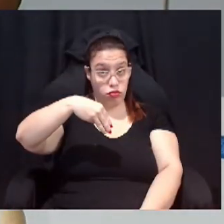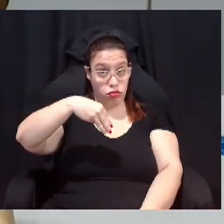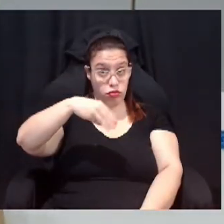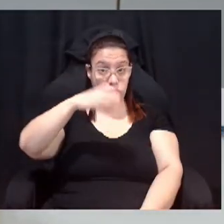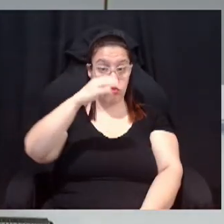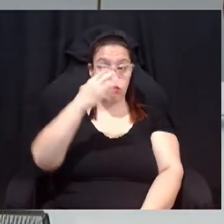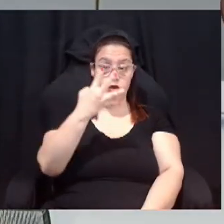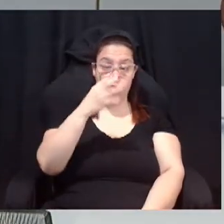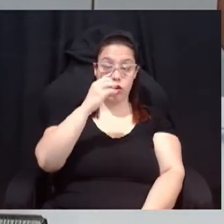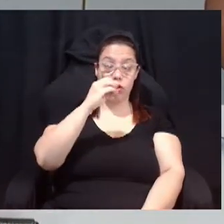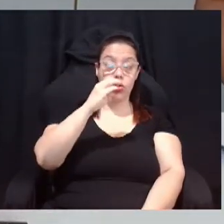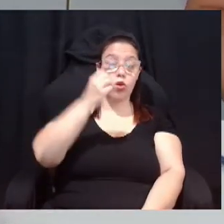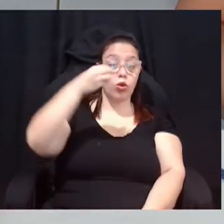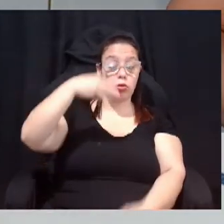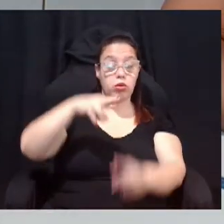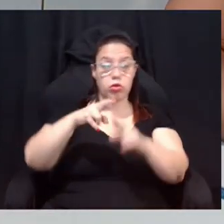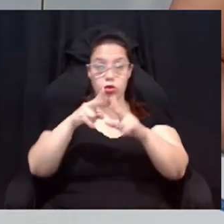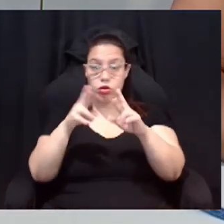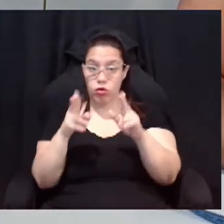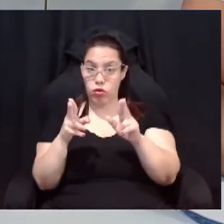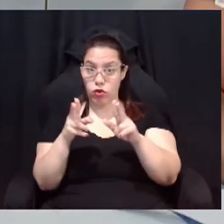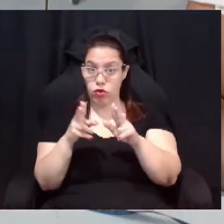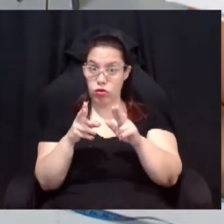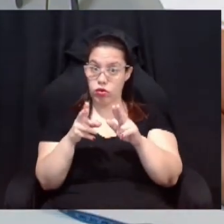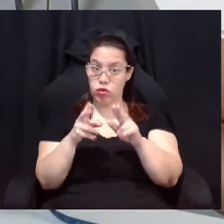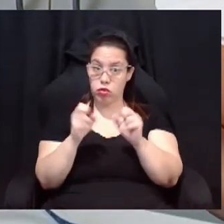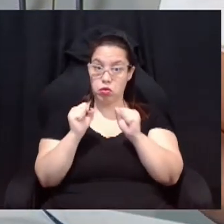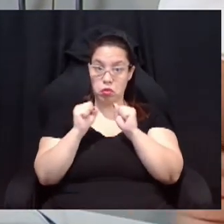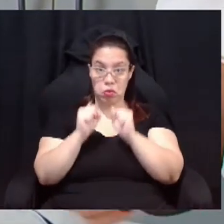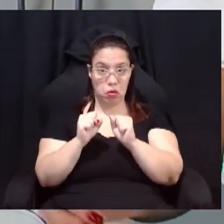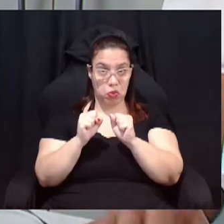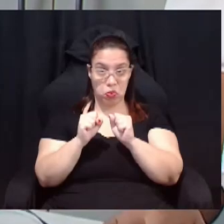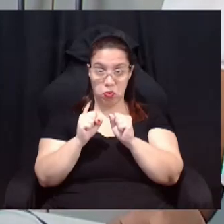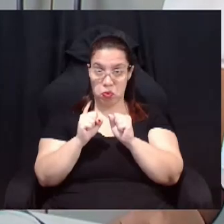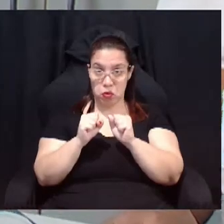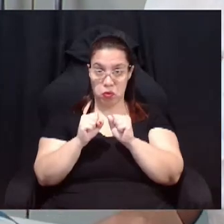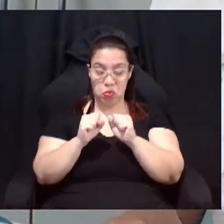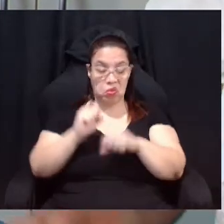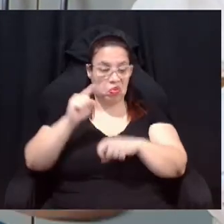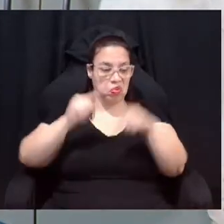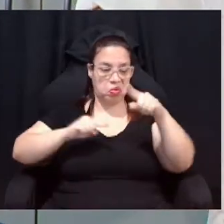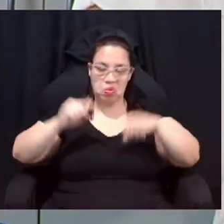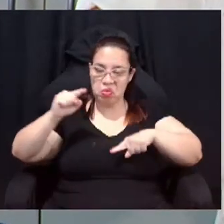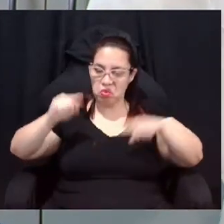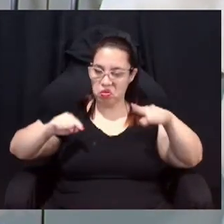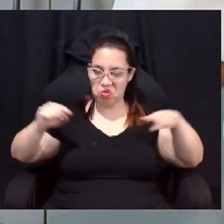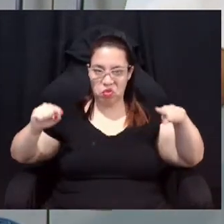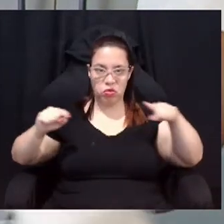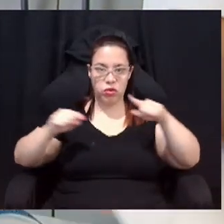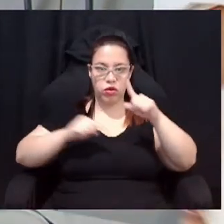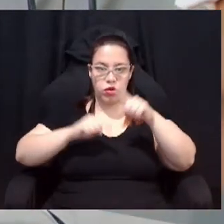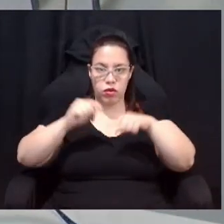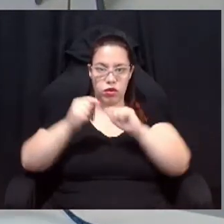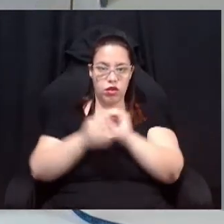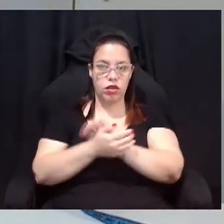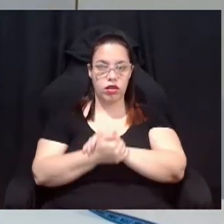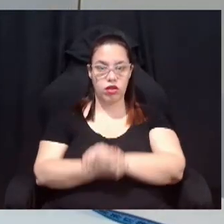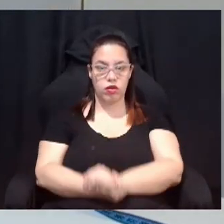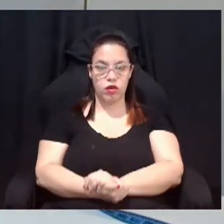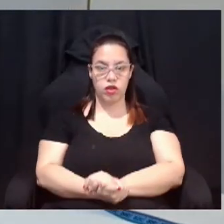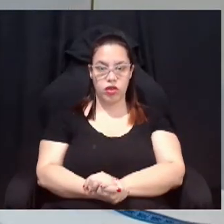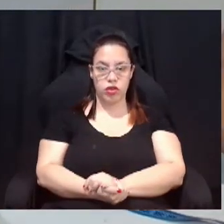diferente sim. Você pode, né, variar esse tamanho de peça.